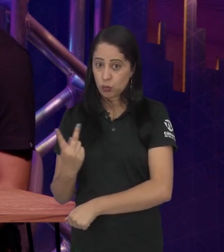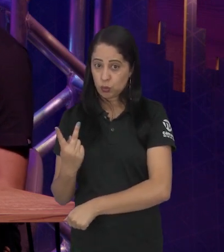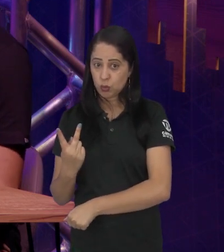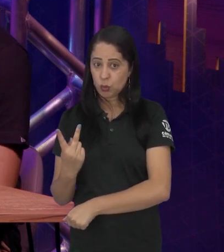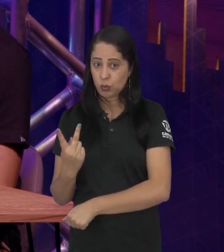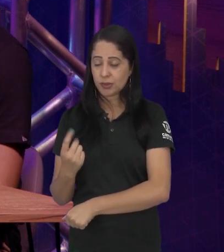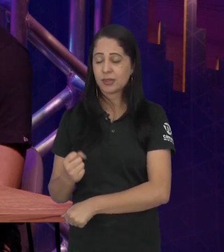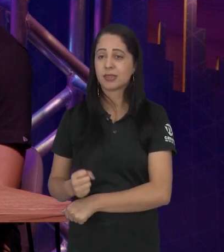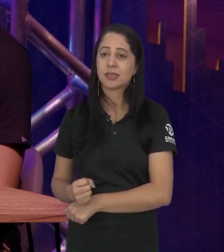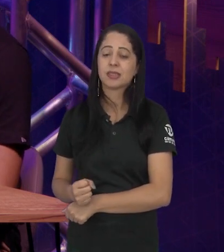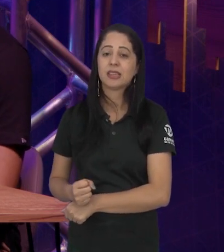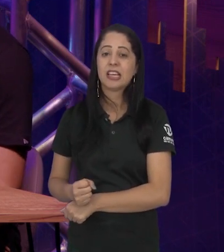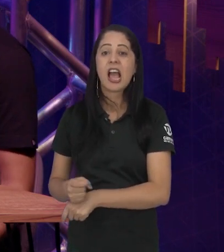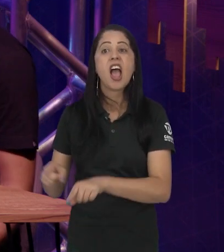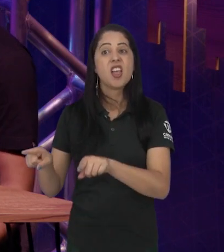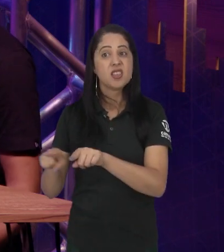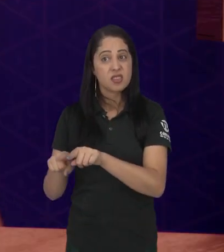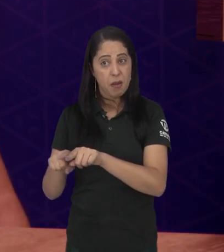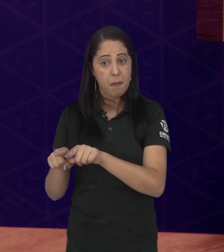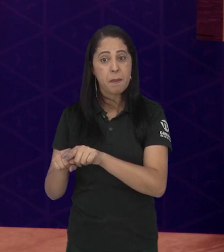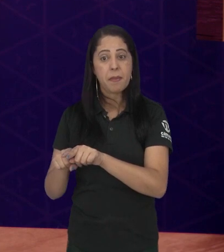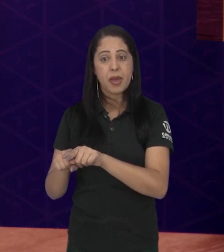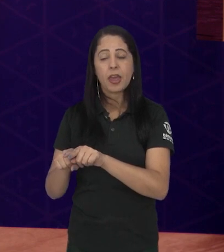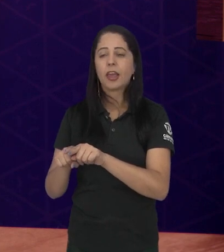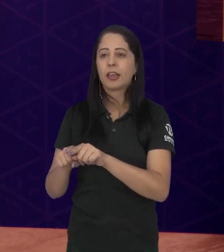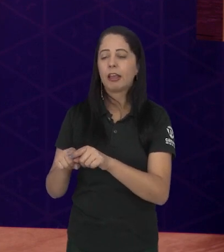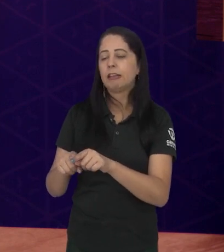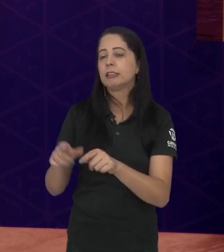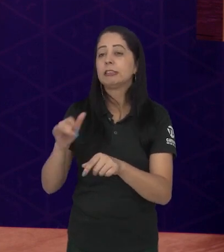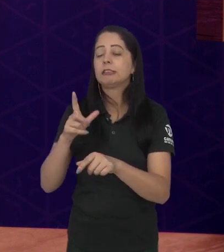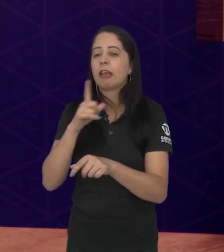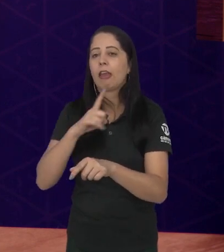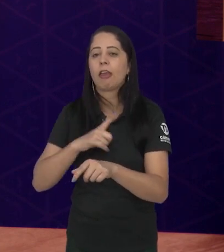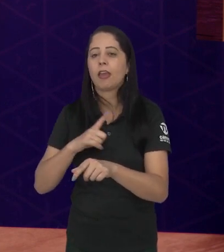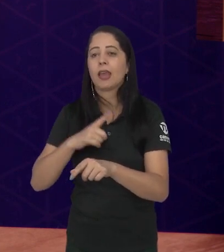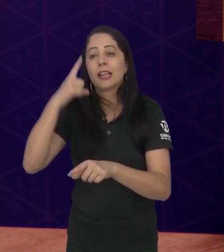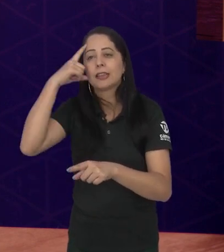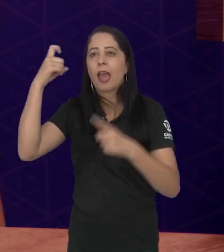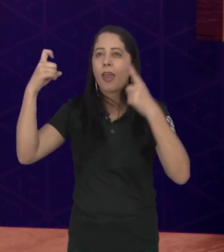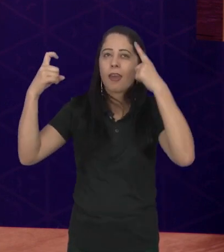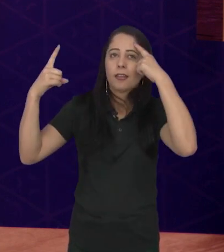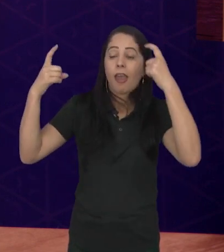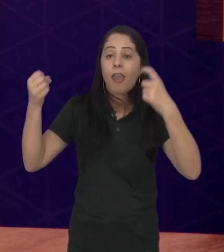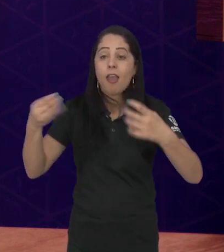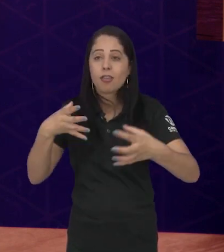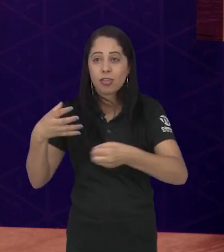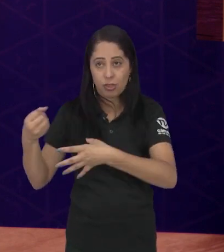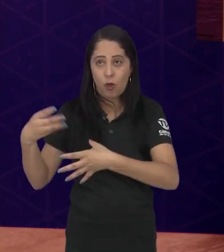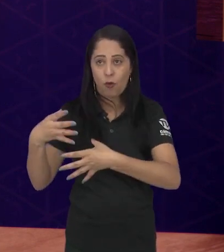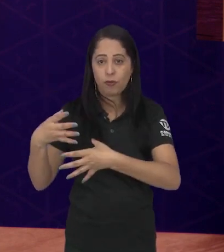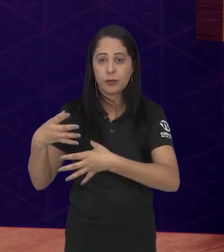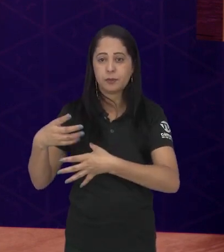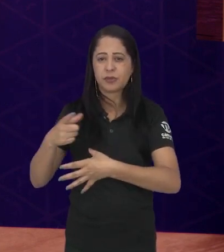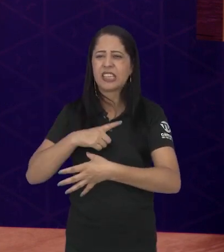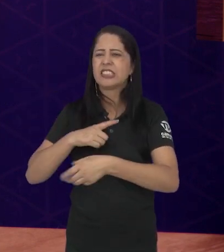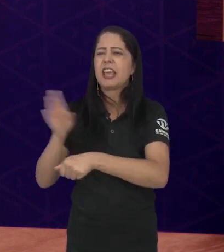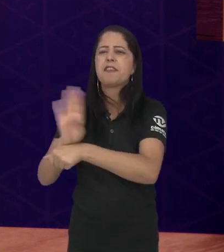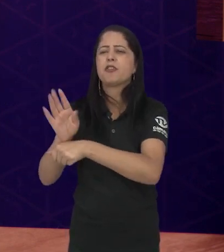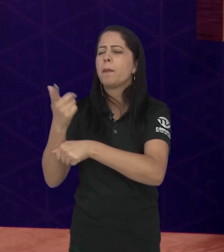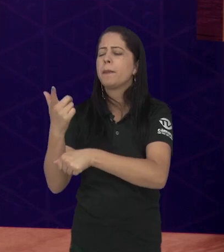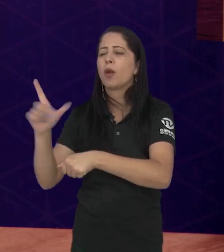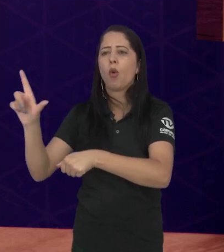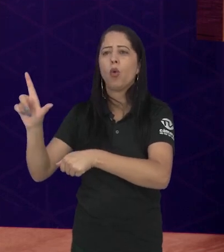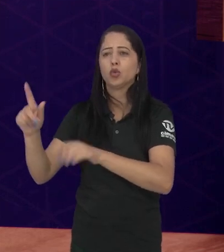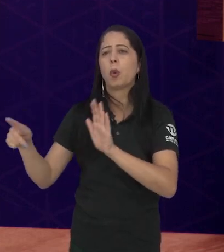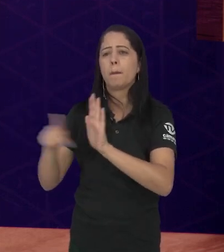né? Eles também têm um quê de alternativo. Sim. Né? Tem um filme que eles dirigiram, não sei